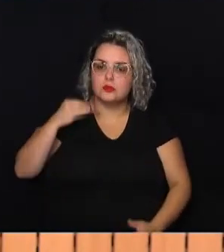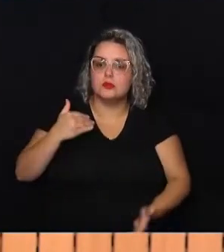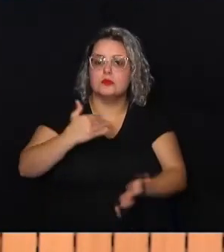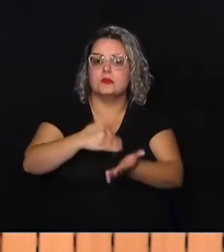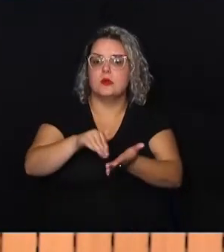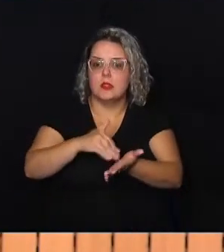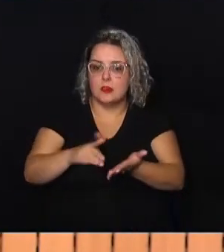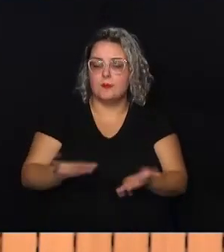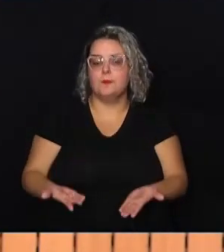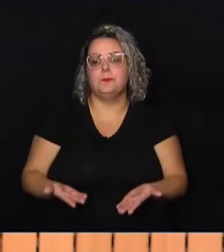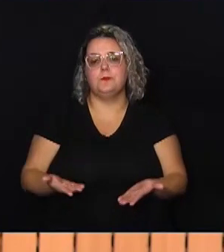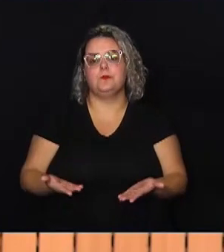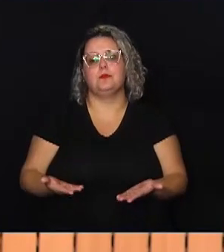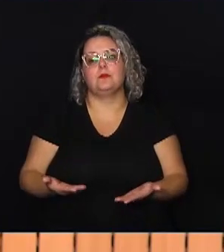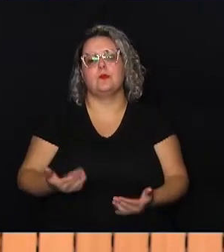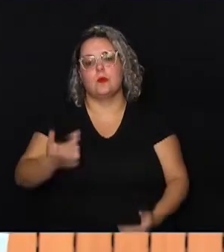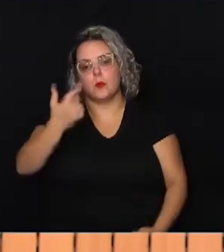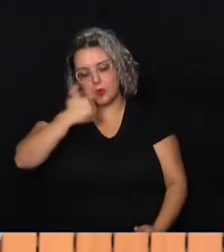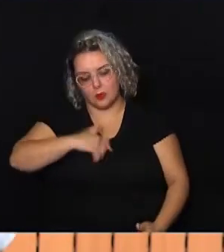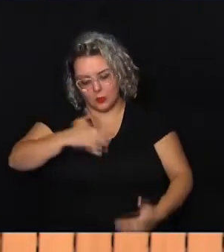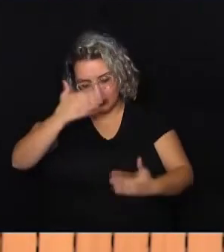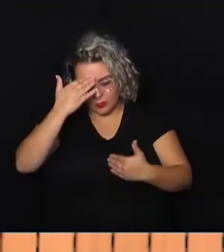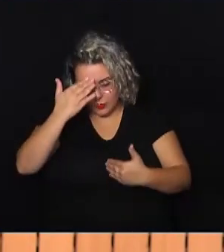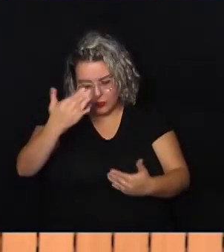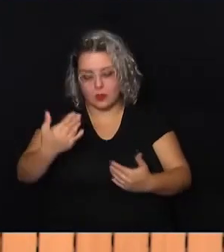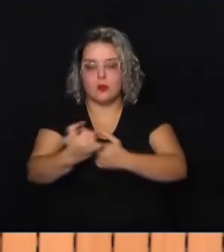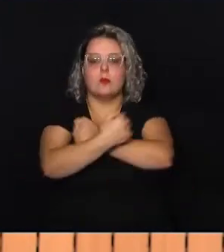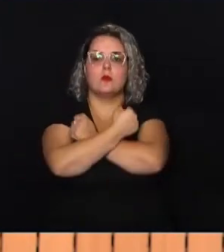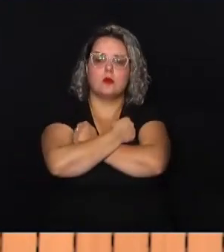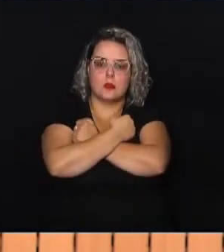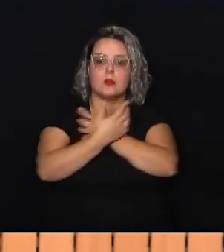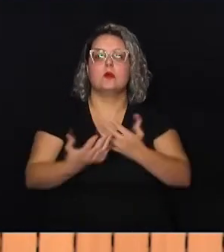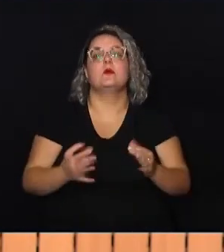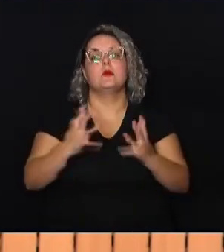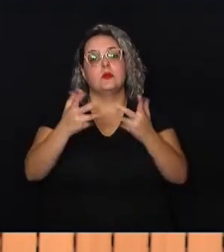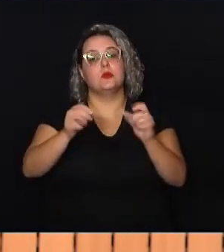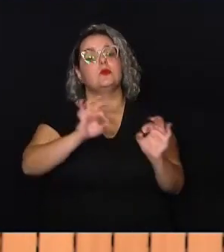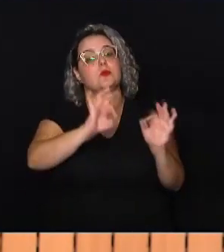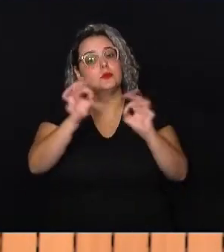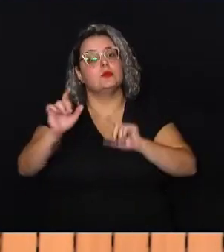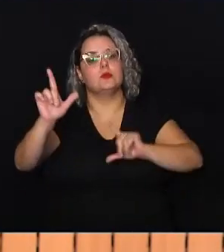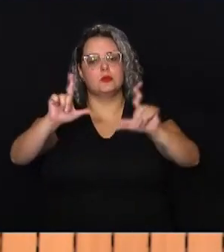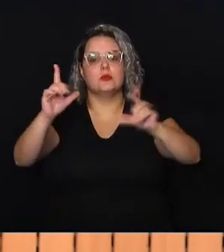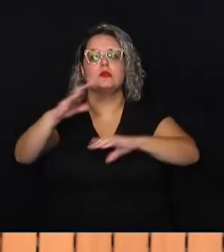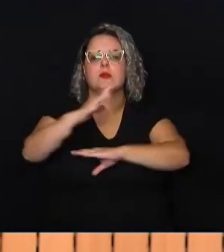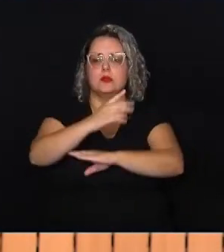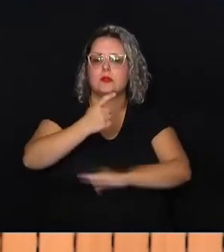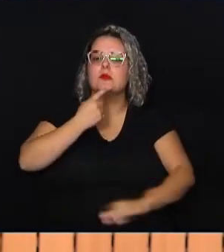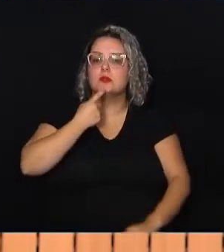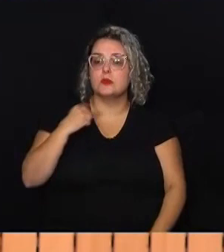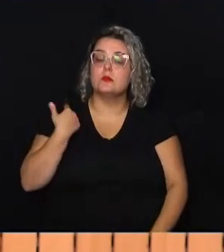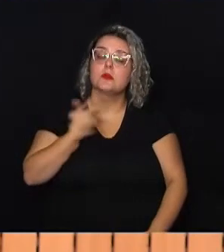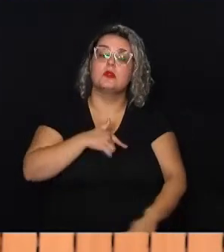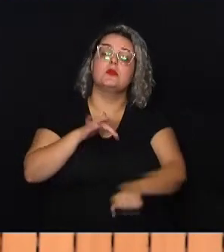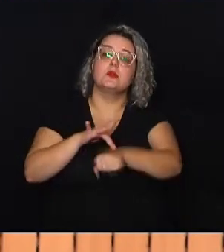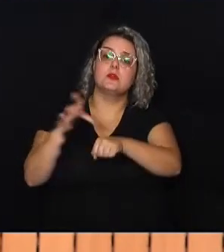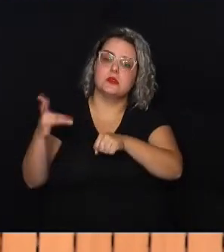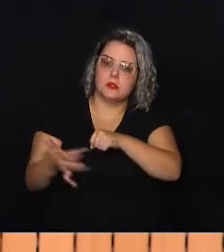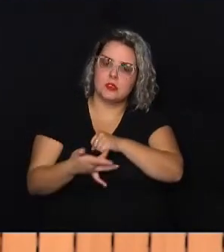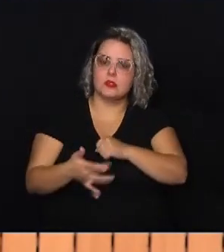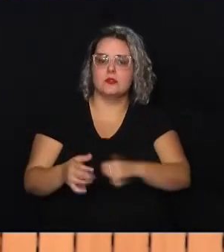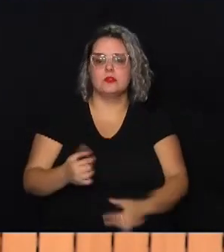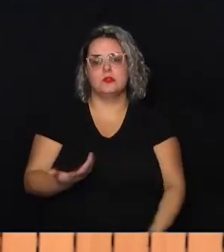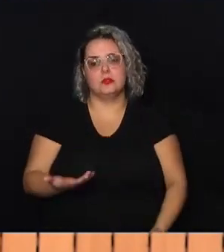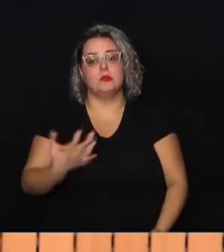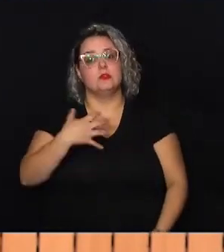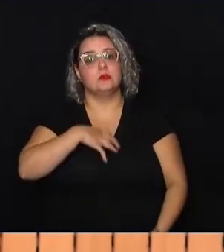secretaria. Fica aqui o meu cordial abraço e aqueles que também nos assistiram pela TV Câmara e pelas nossas redes sociais.